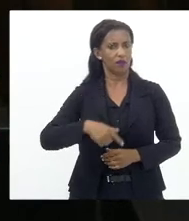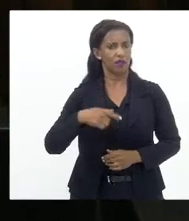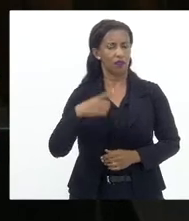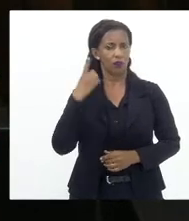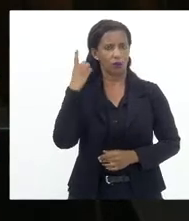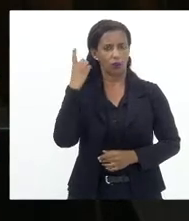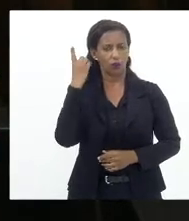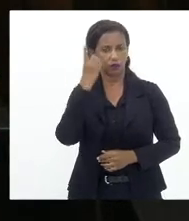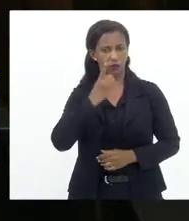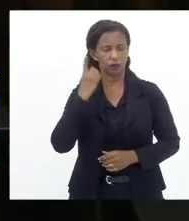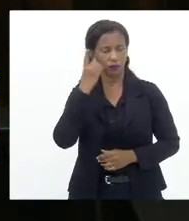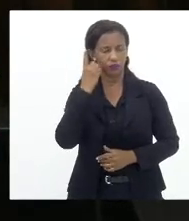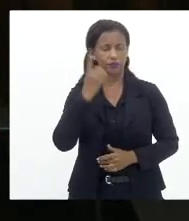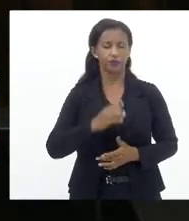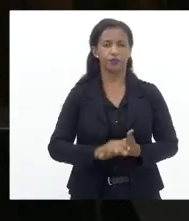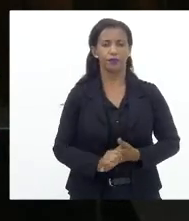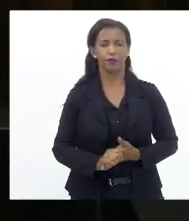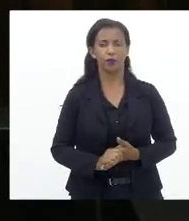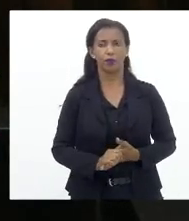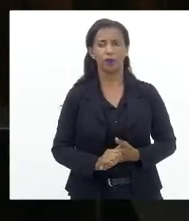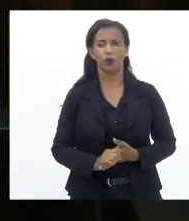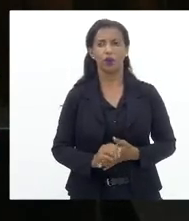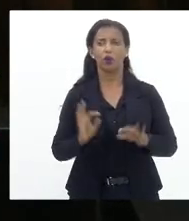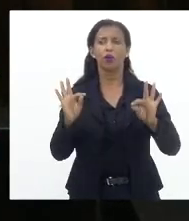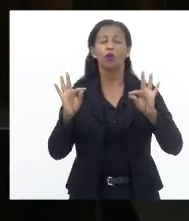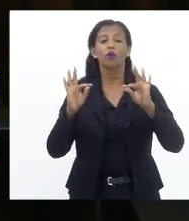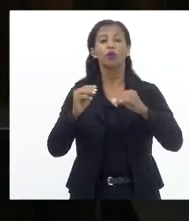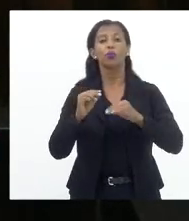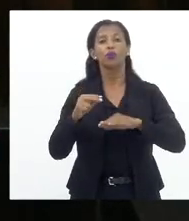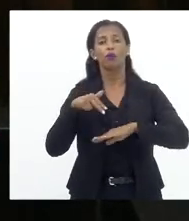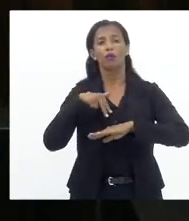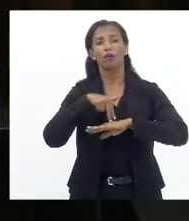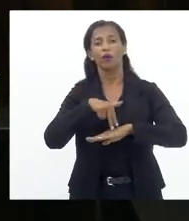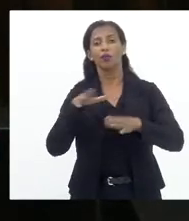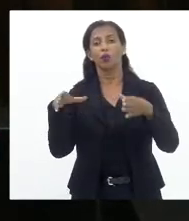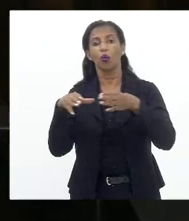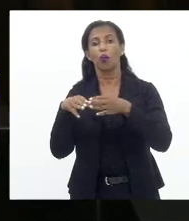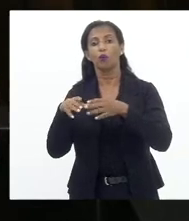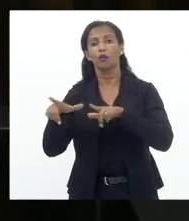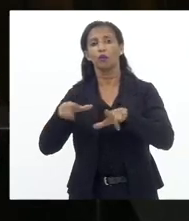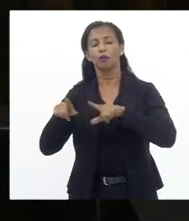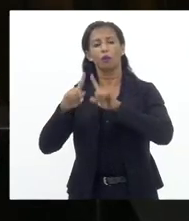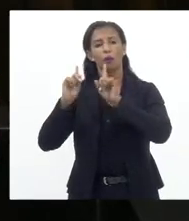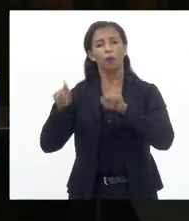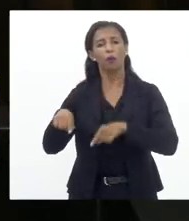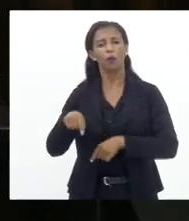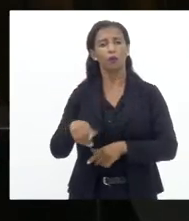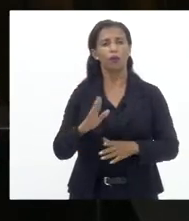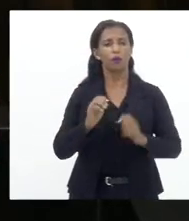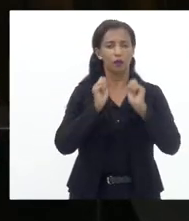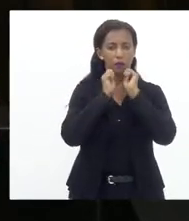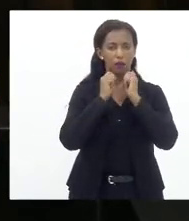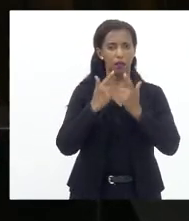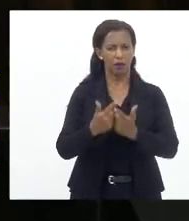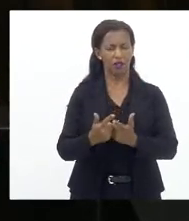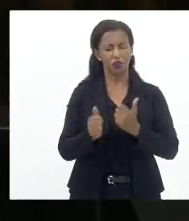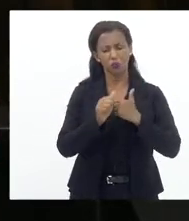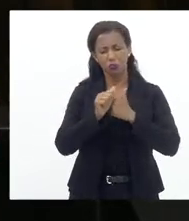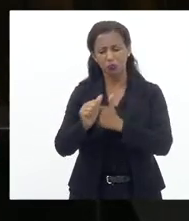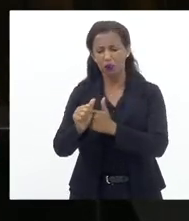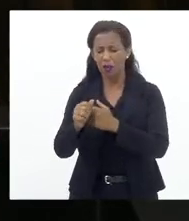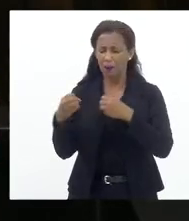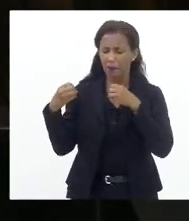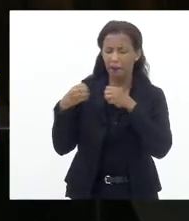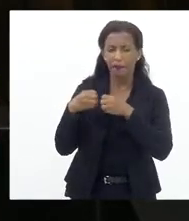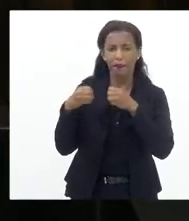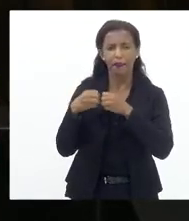é do que a gente tem feito e a frente da comissão do Servidor Público nessa casa acompanha de perto